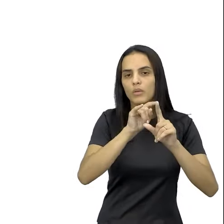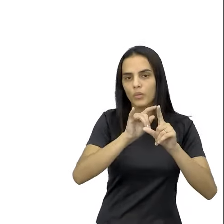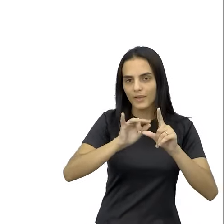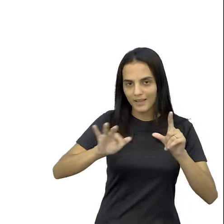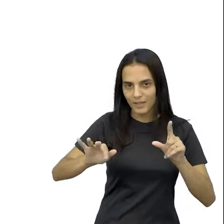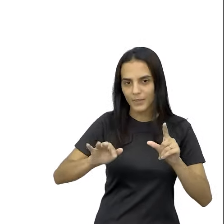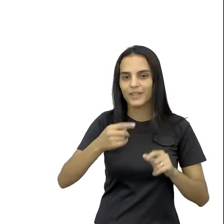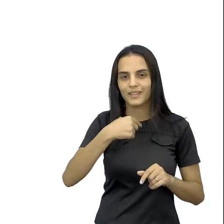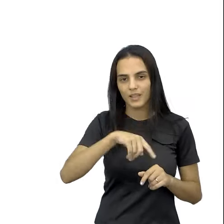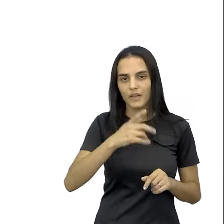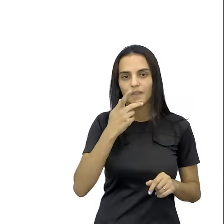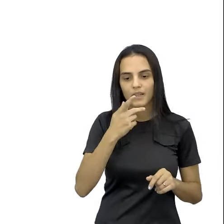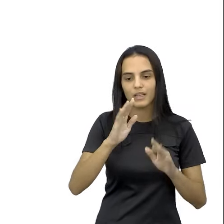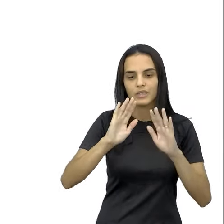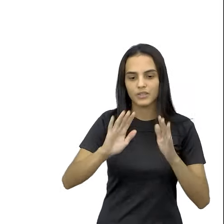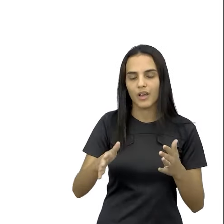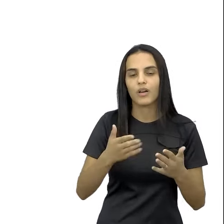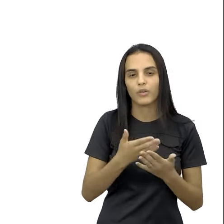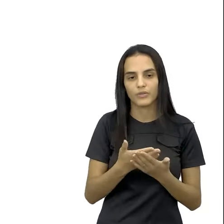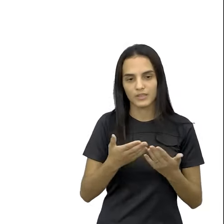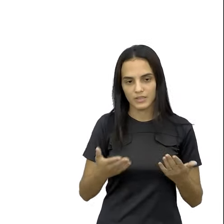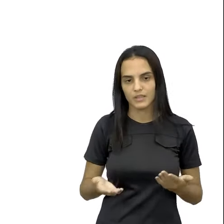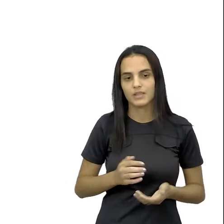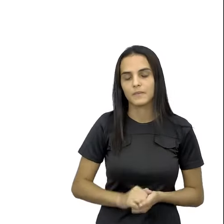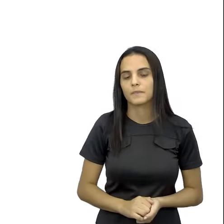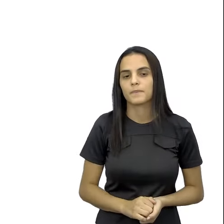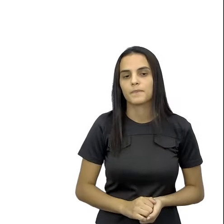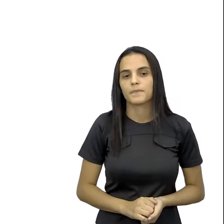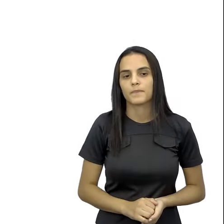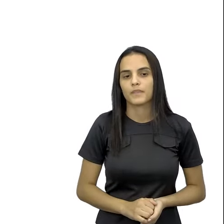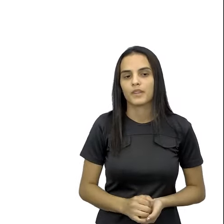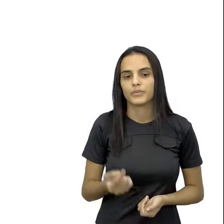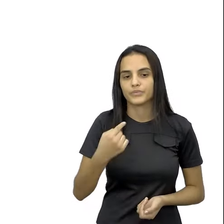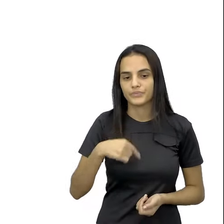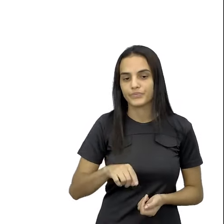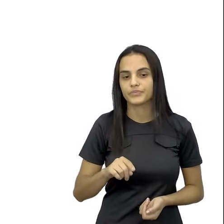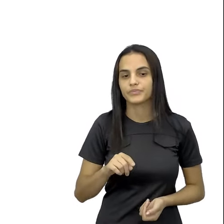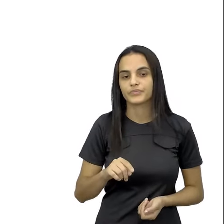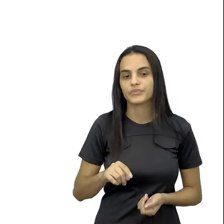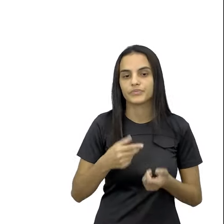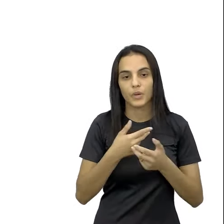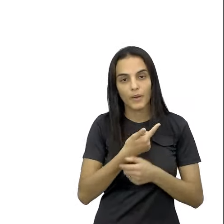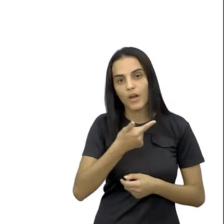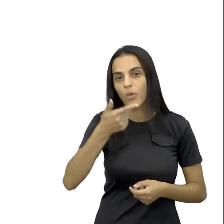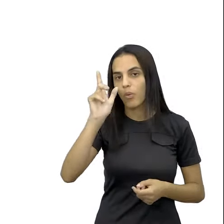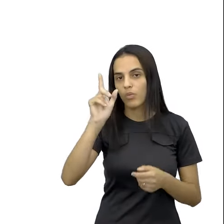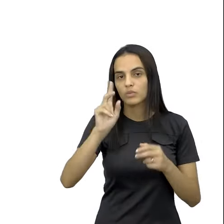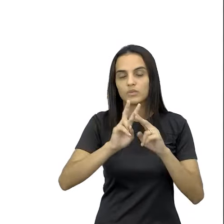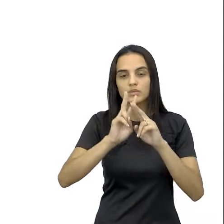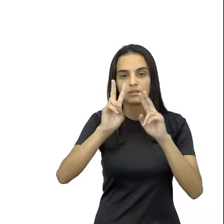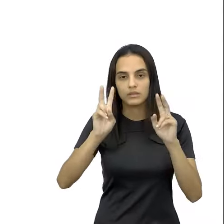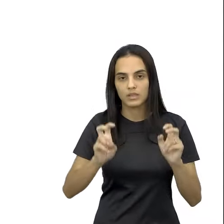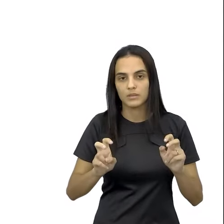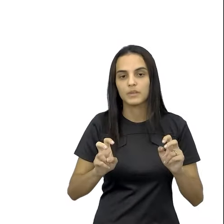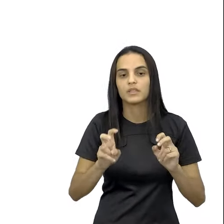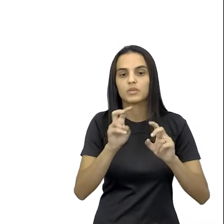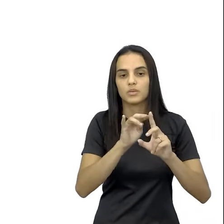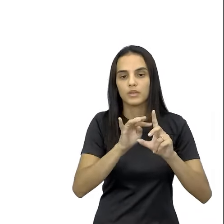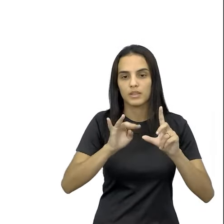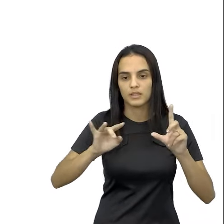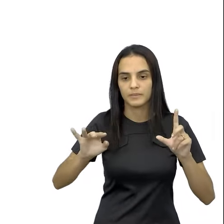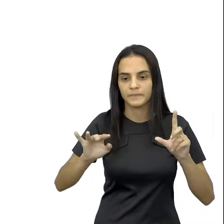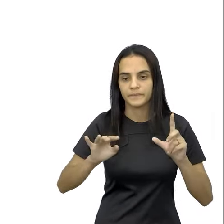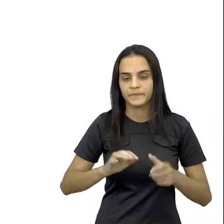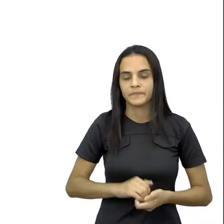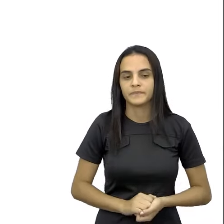eu comentei brevemente aqui com vocês, tá? Aqui a gente está trazendo uma outra abordagem desse